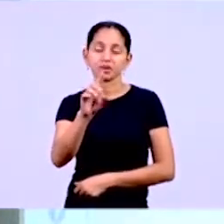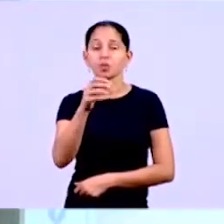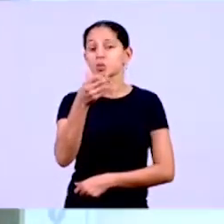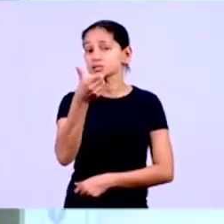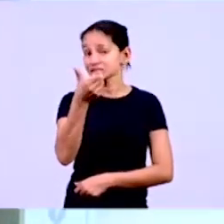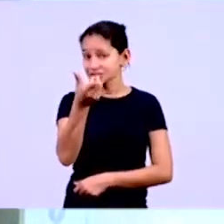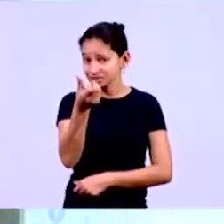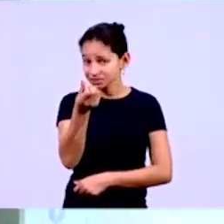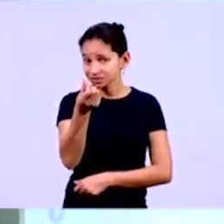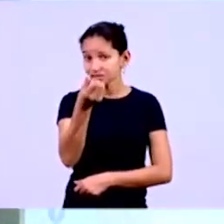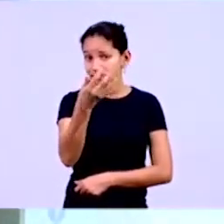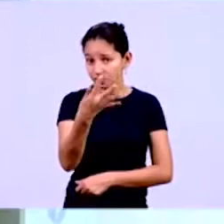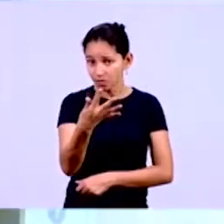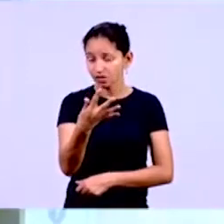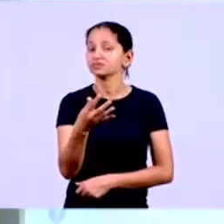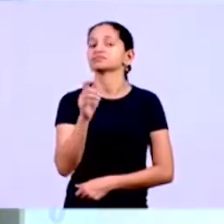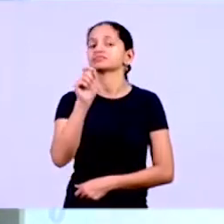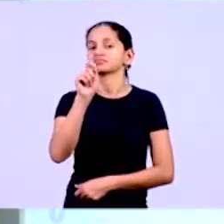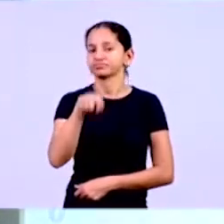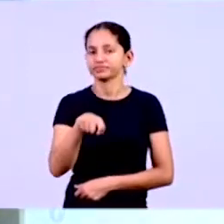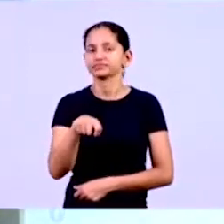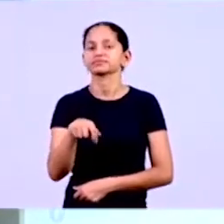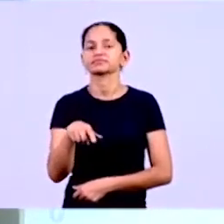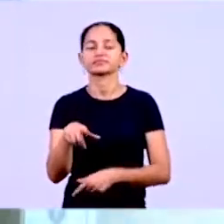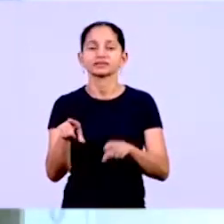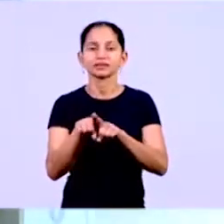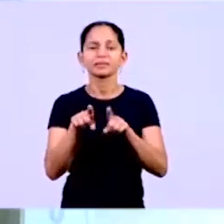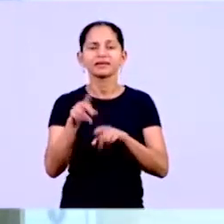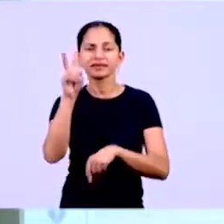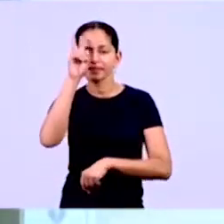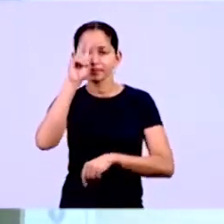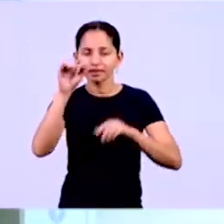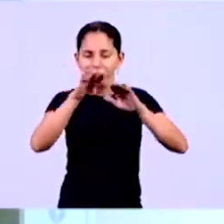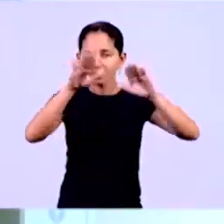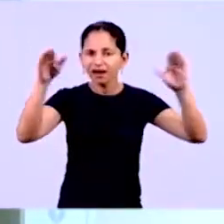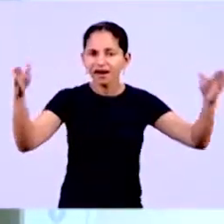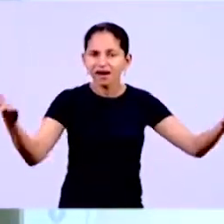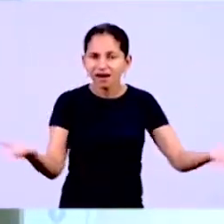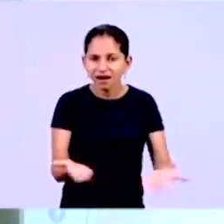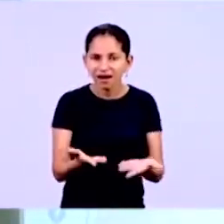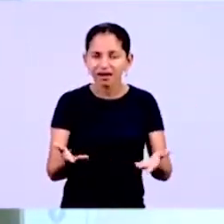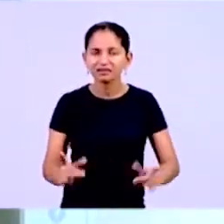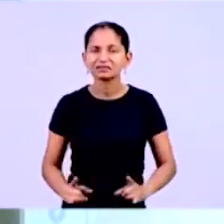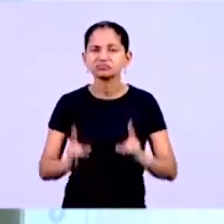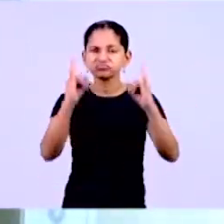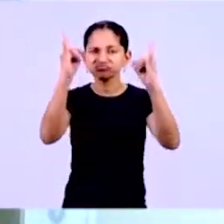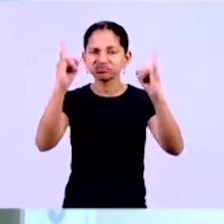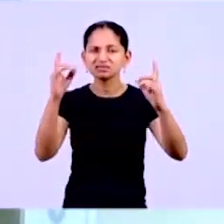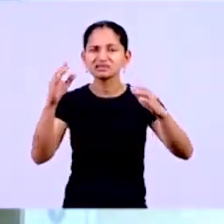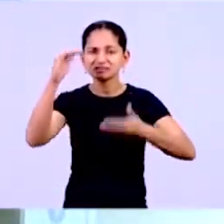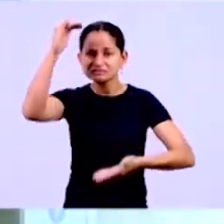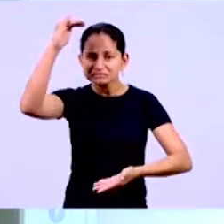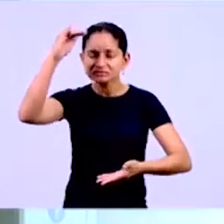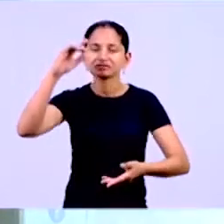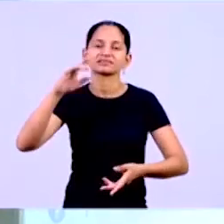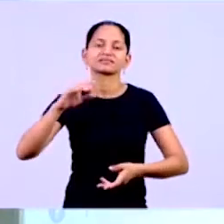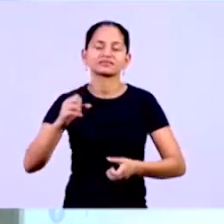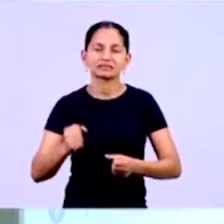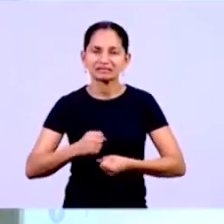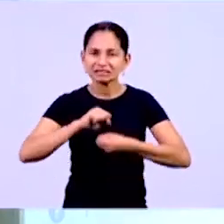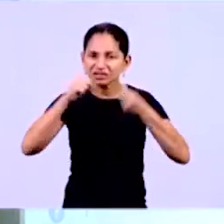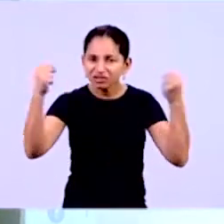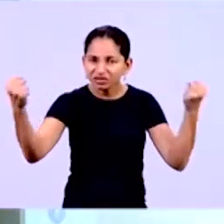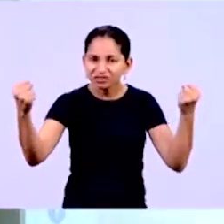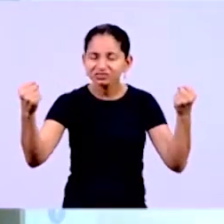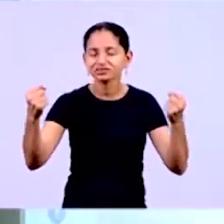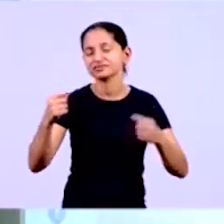O primórdio, o primeiro computador, aquela caixa grande, que é o Altair 8800, aquela caixa que era do tamanho dessa